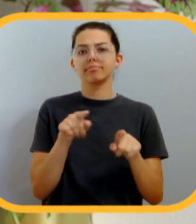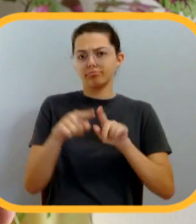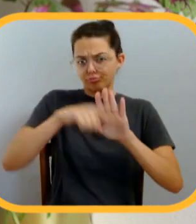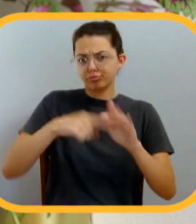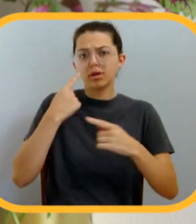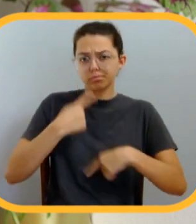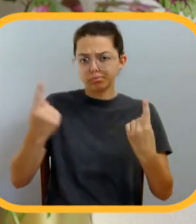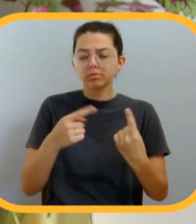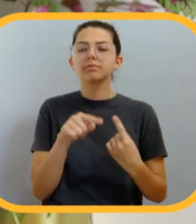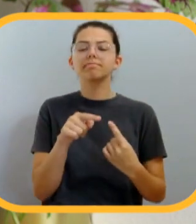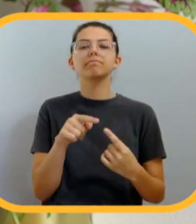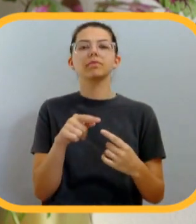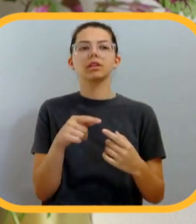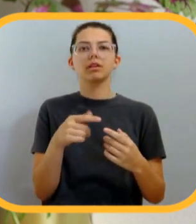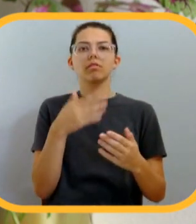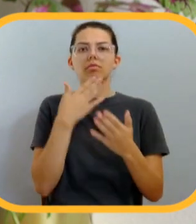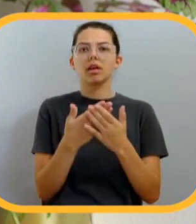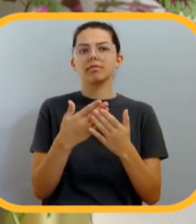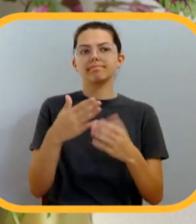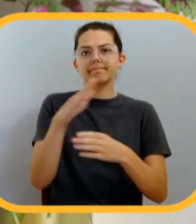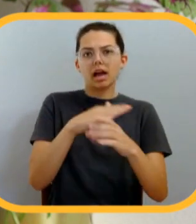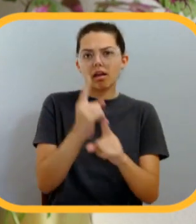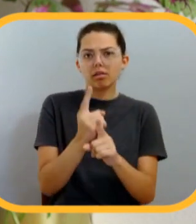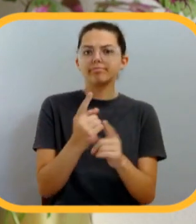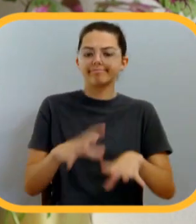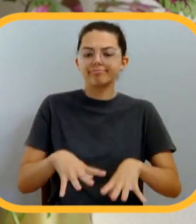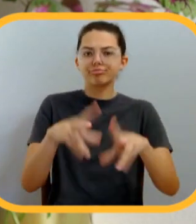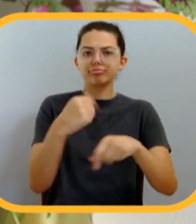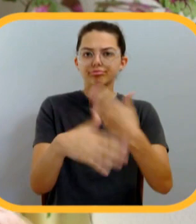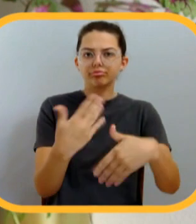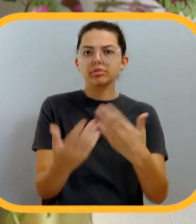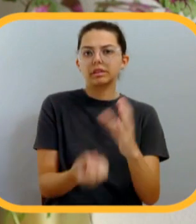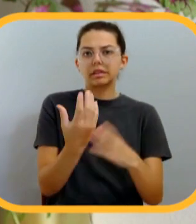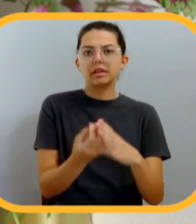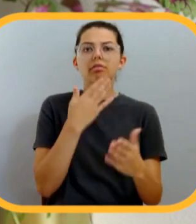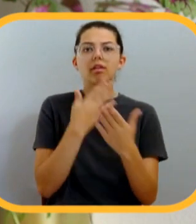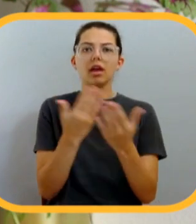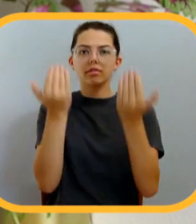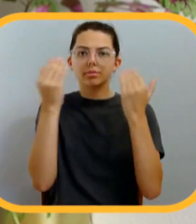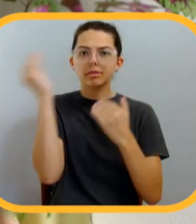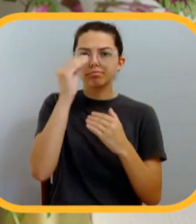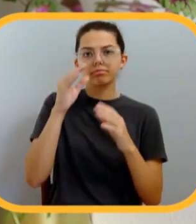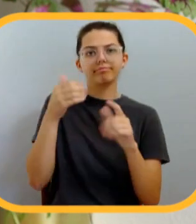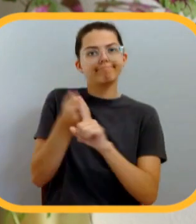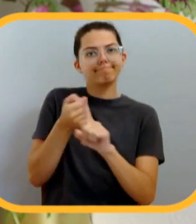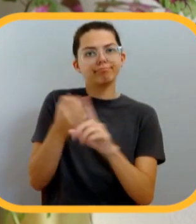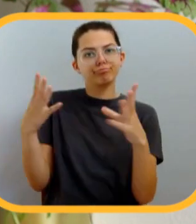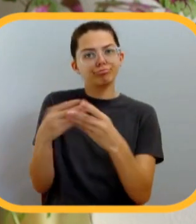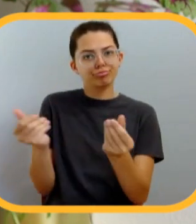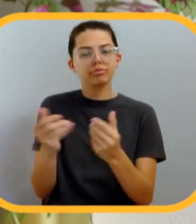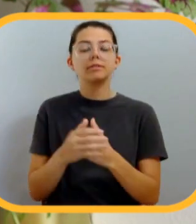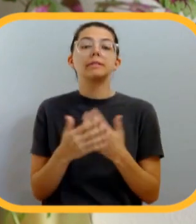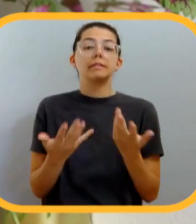é que acham, políticas públicas, nos próprios meios, poderiam ser desenvolvidas para combater a